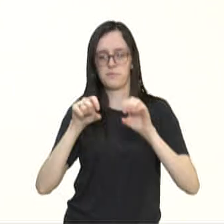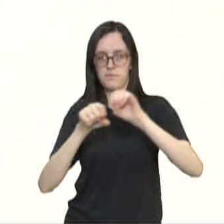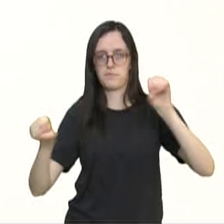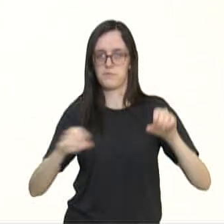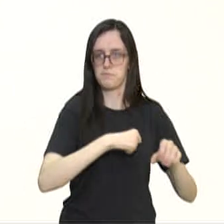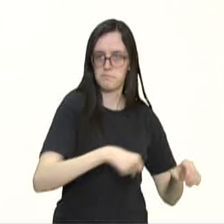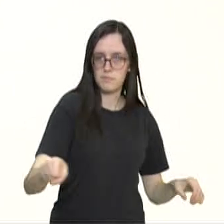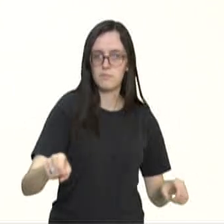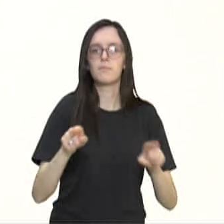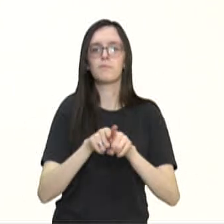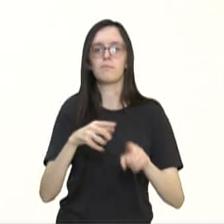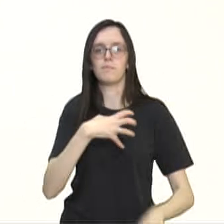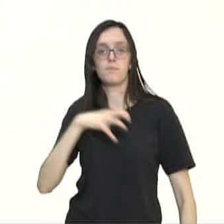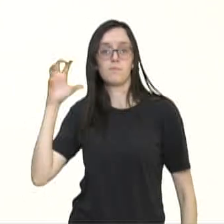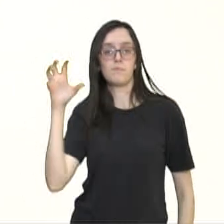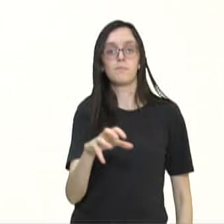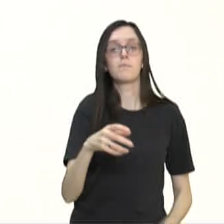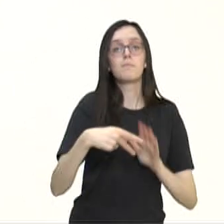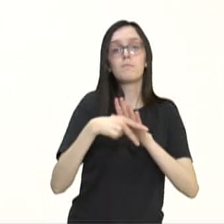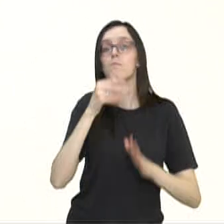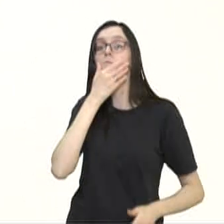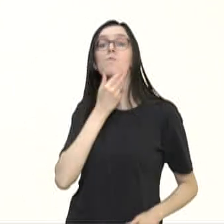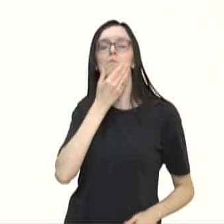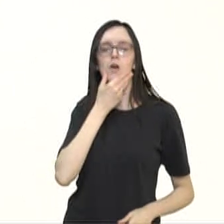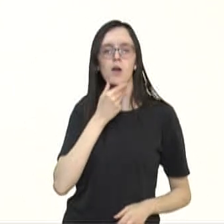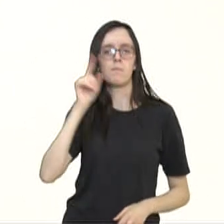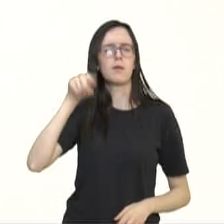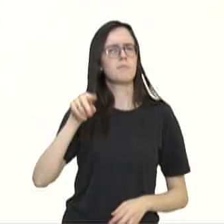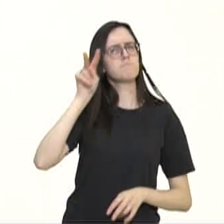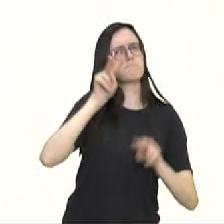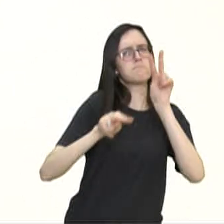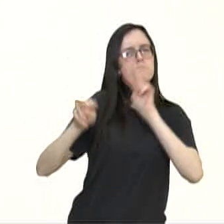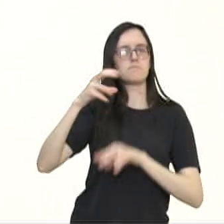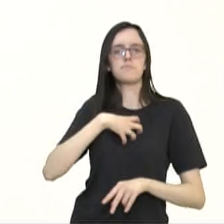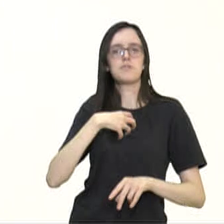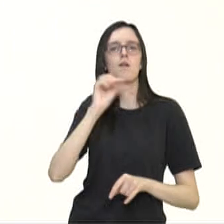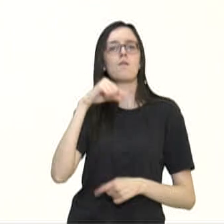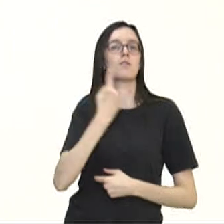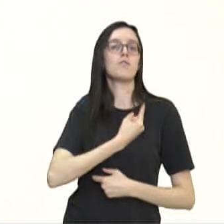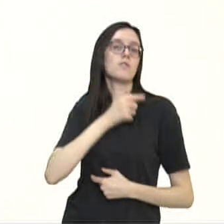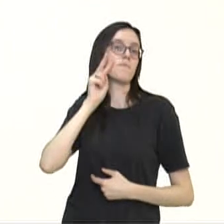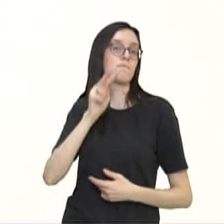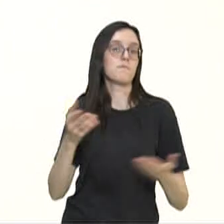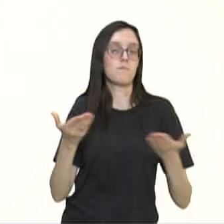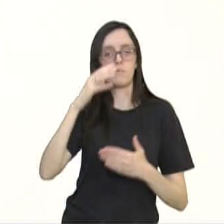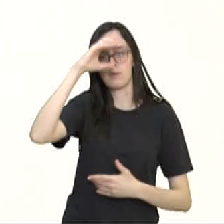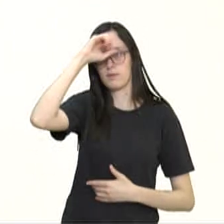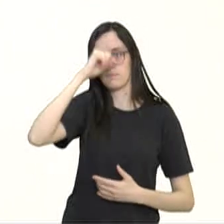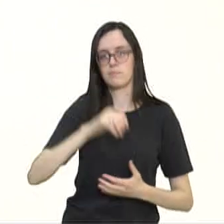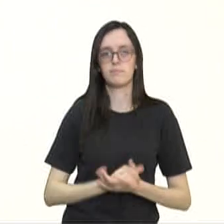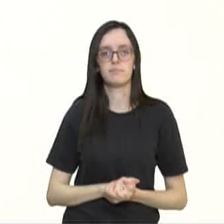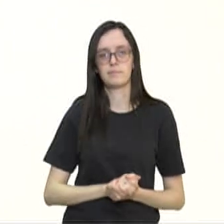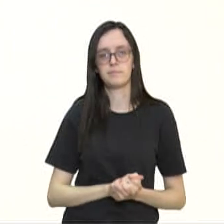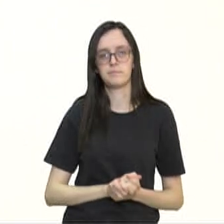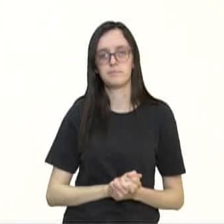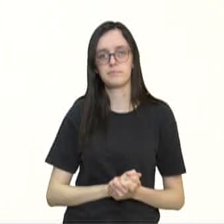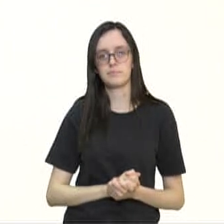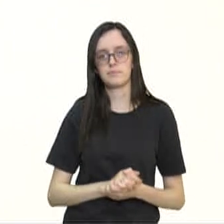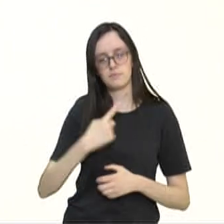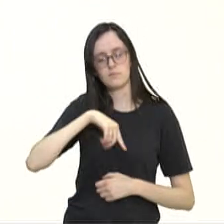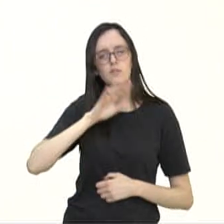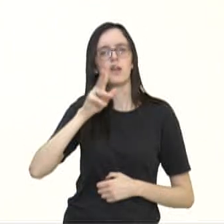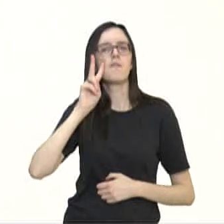handebol masculino, algumas pistas do que nós vamos ver hoje. Então, pessoal, assim como nós vimos os esportes de